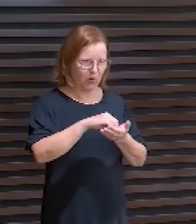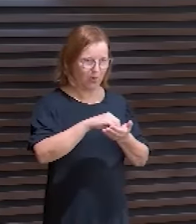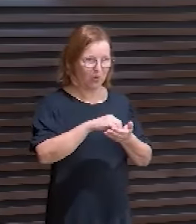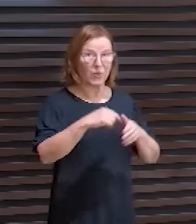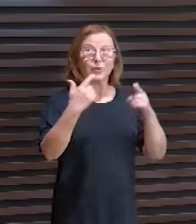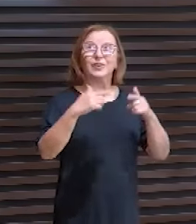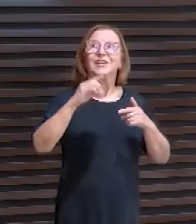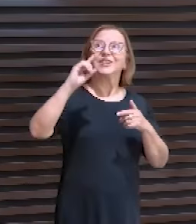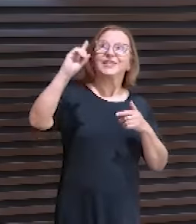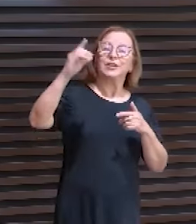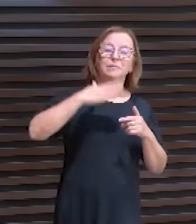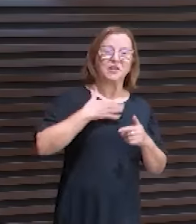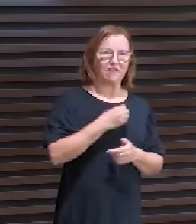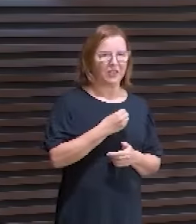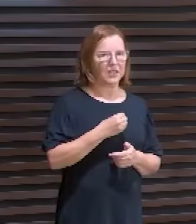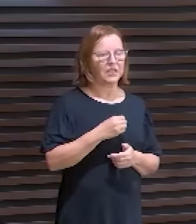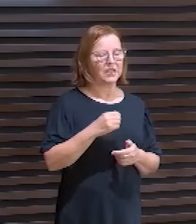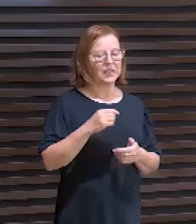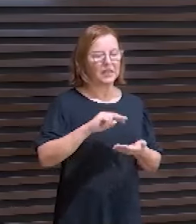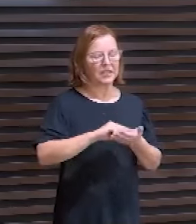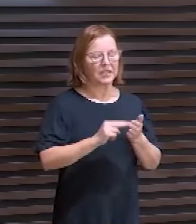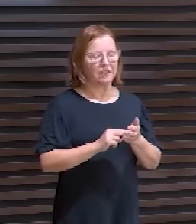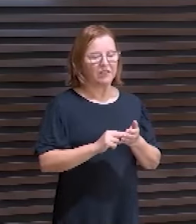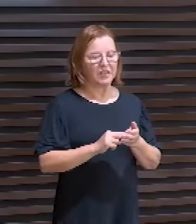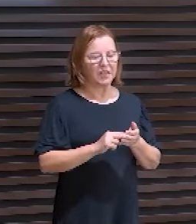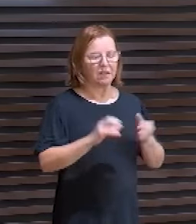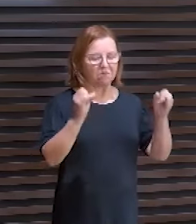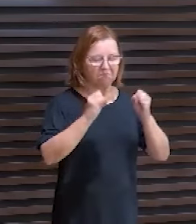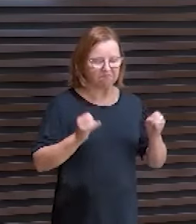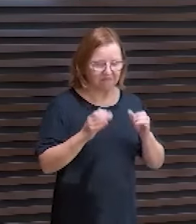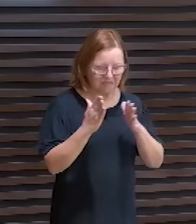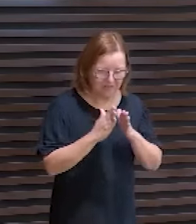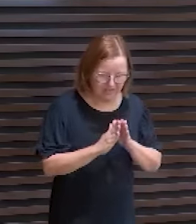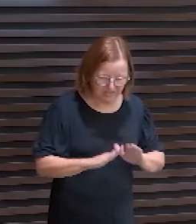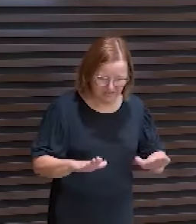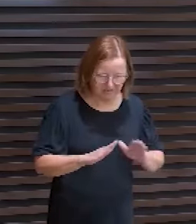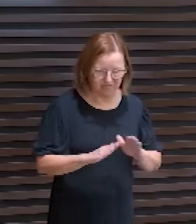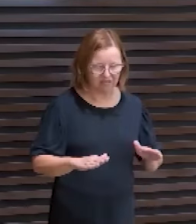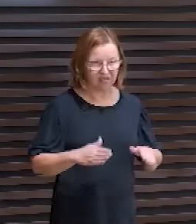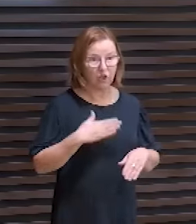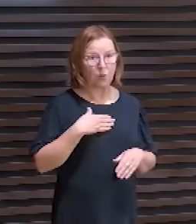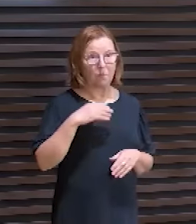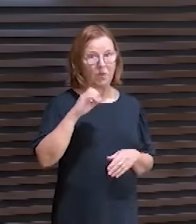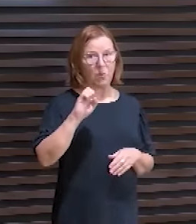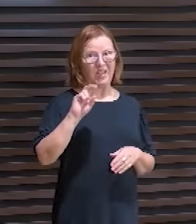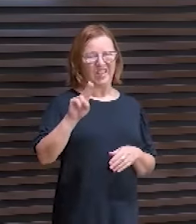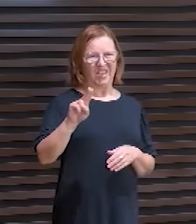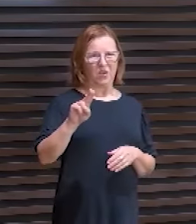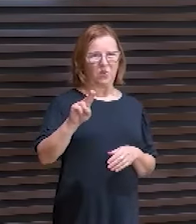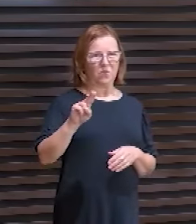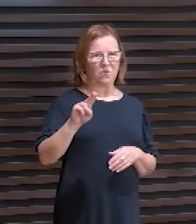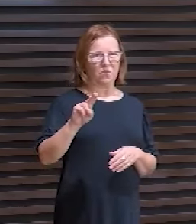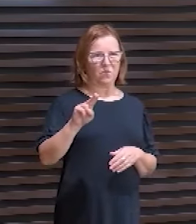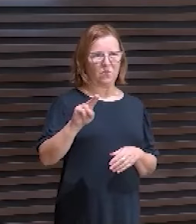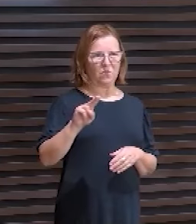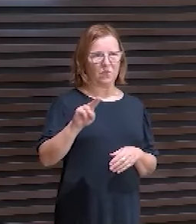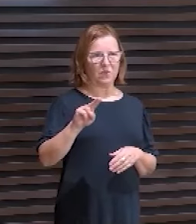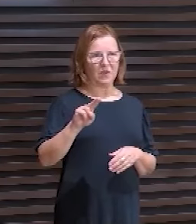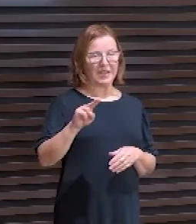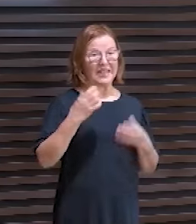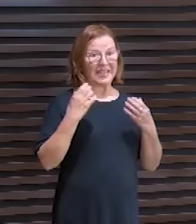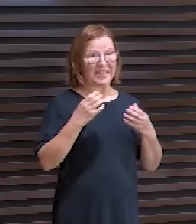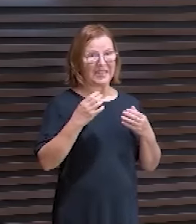Vida é idolatria e o meu pode ser idolatrado e ficar no lugar de Deus na minha